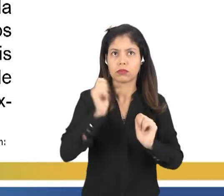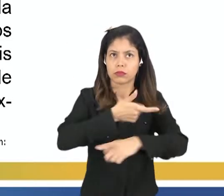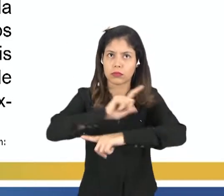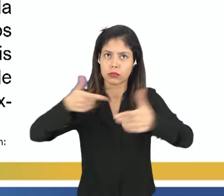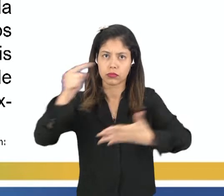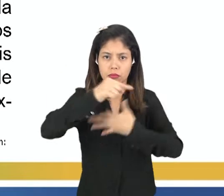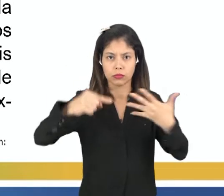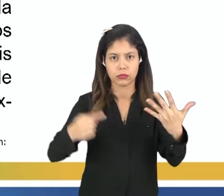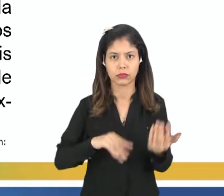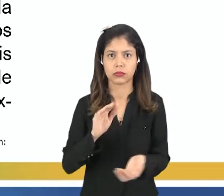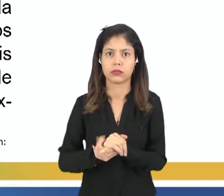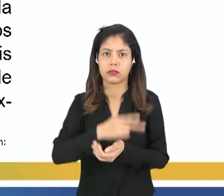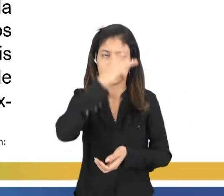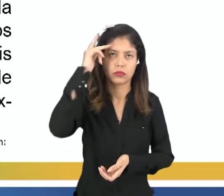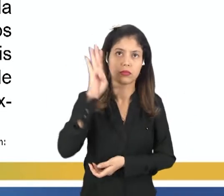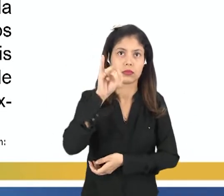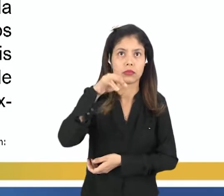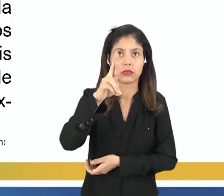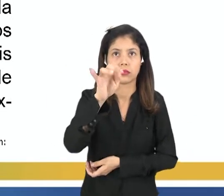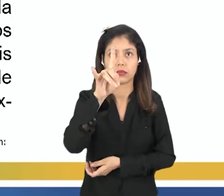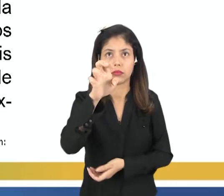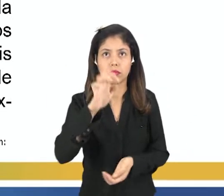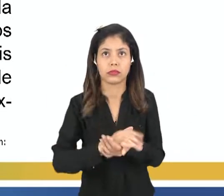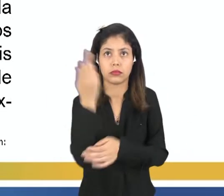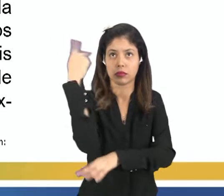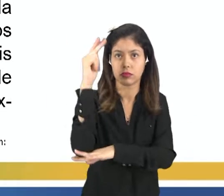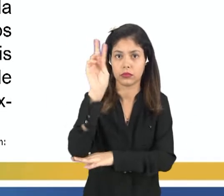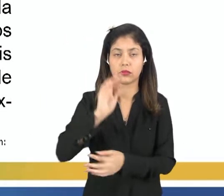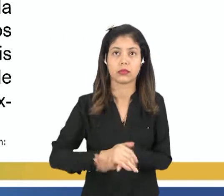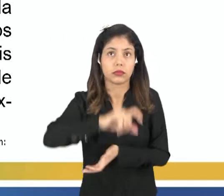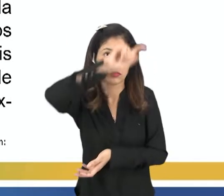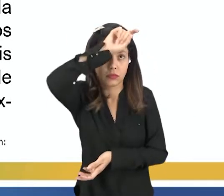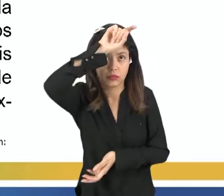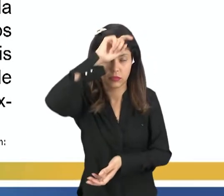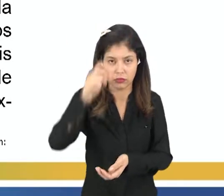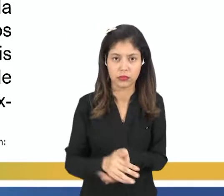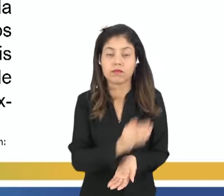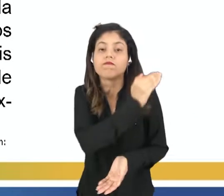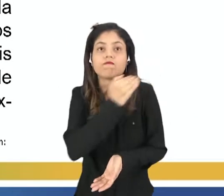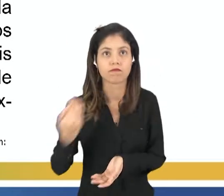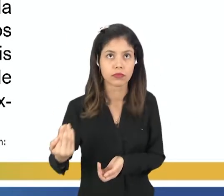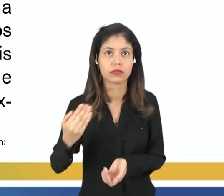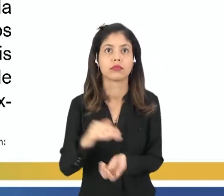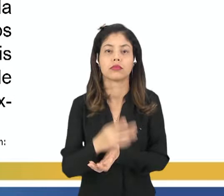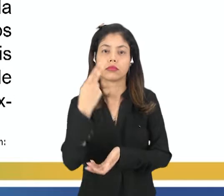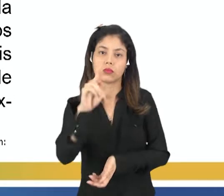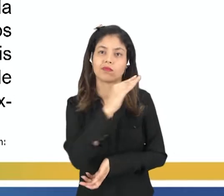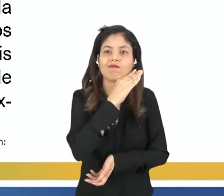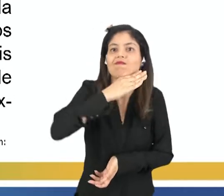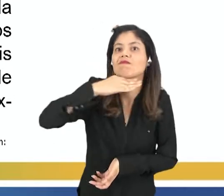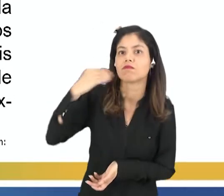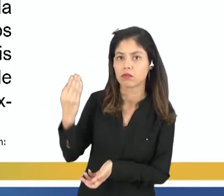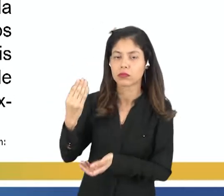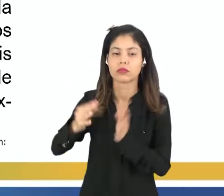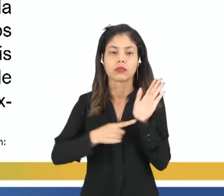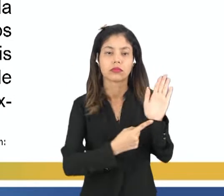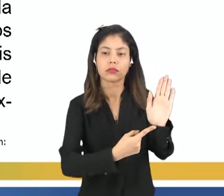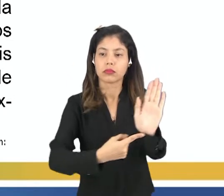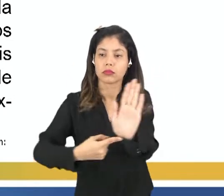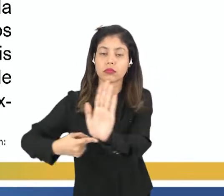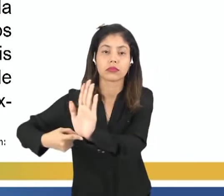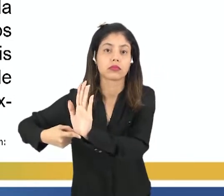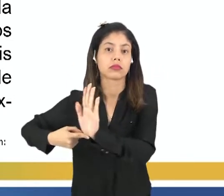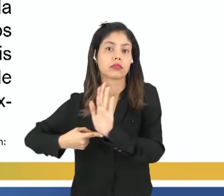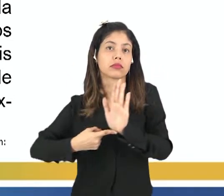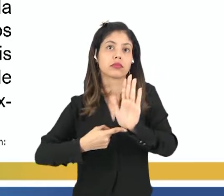diversos ataques de bandeirantes. Nesse período, Zumbi foi caçado e morto. Sua cabeça foi exibida em praça